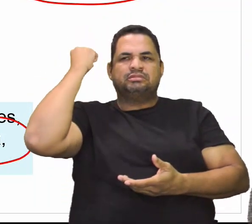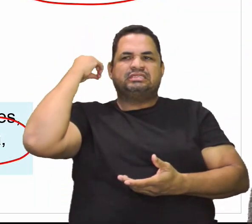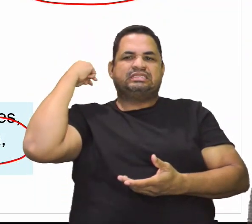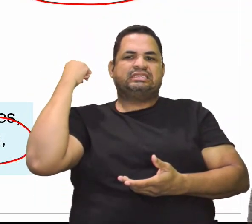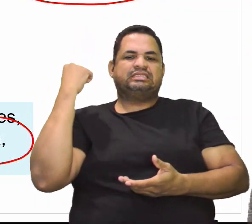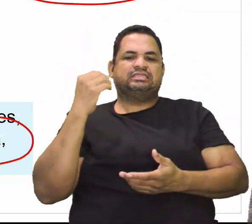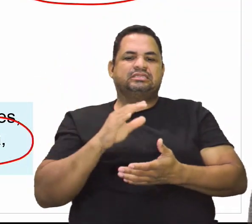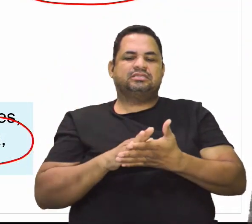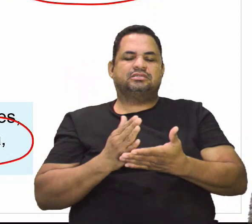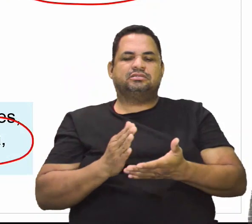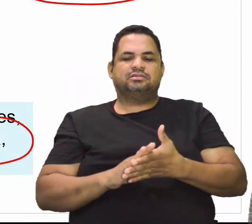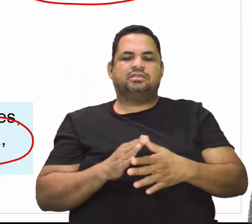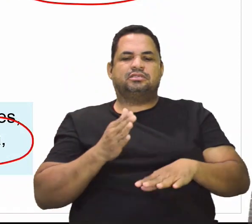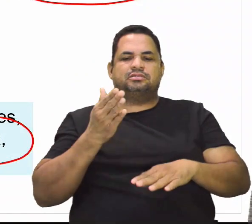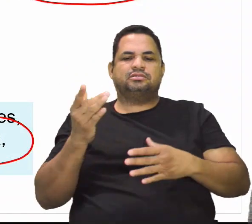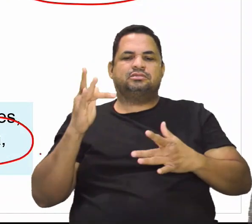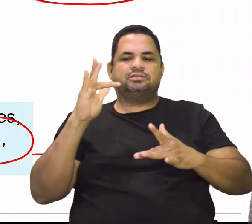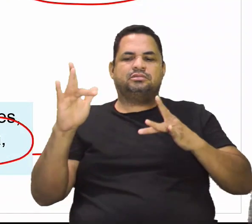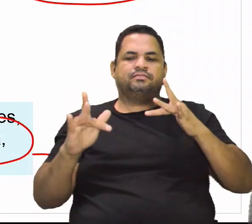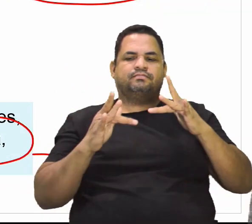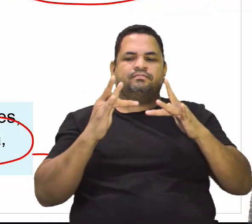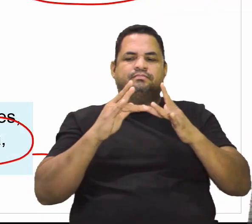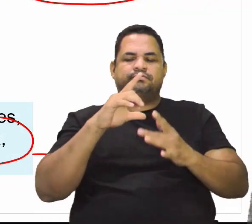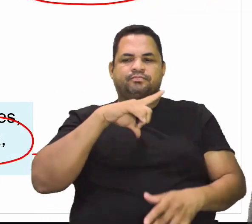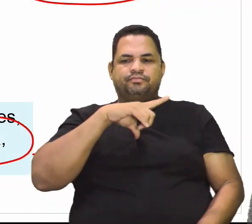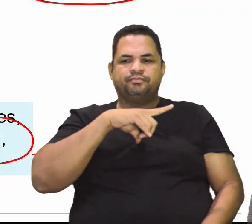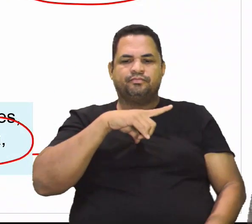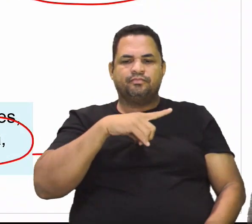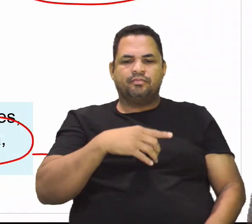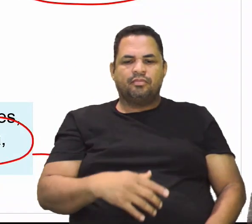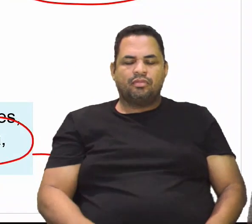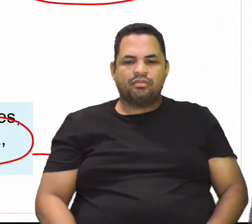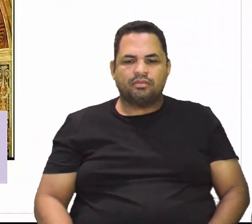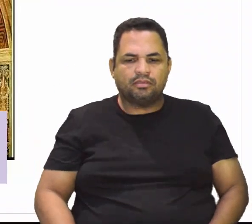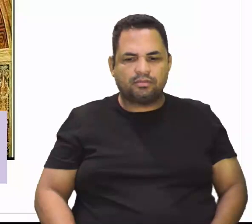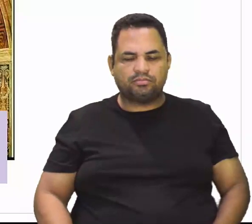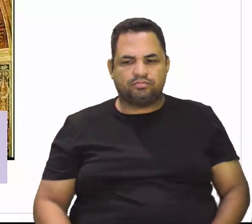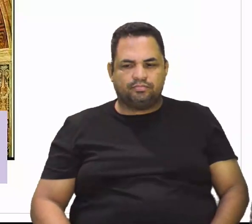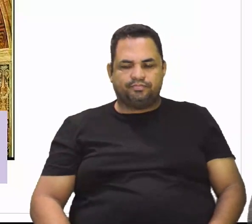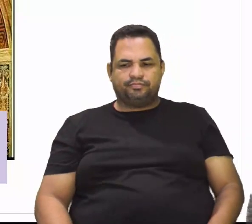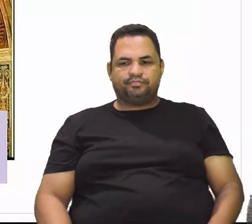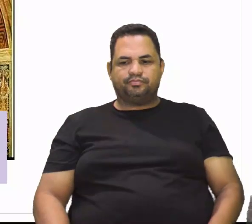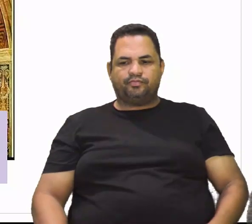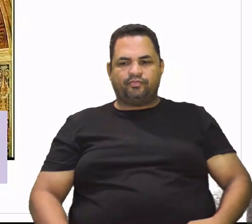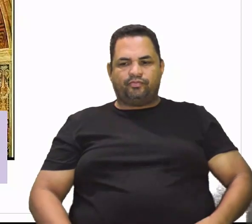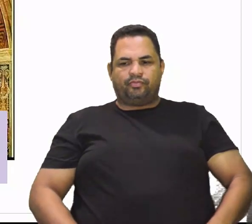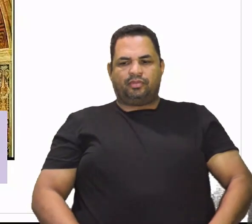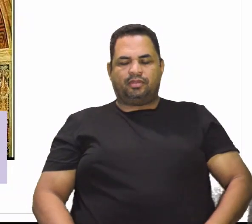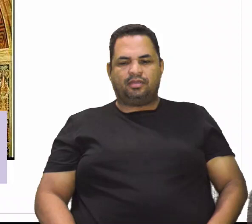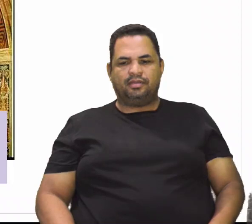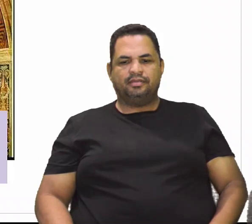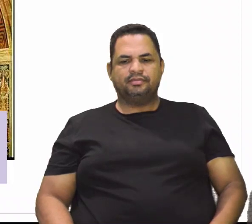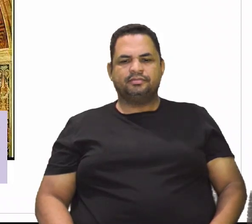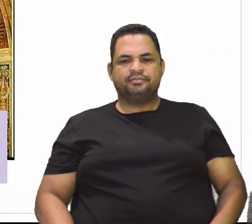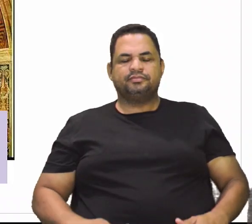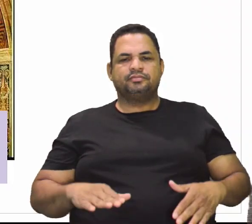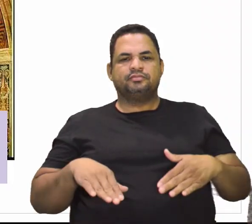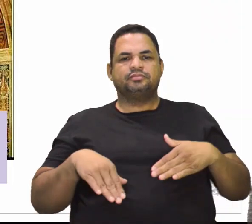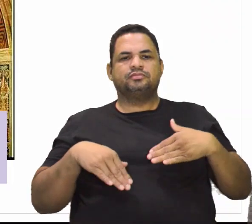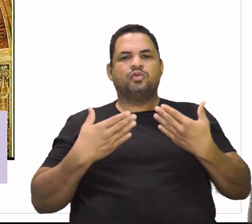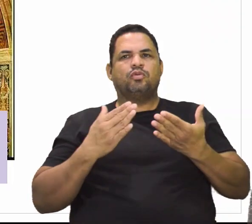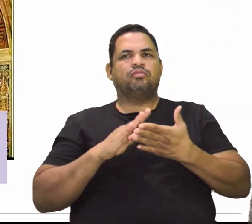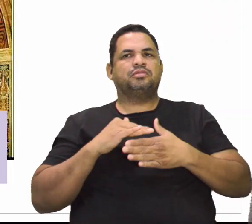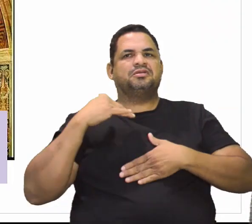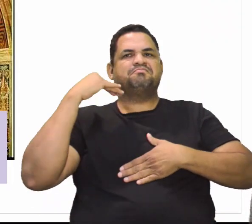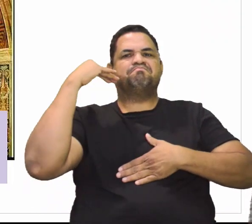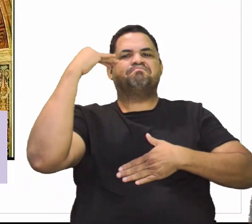Clássica. Então, nós temos aqui a Antiguidade Clássica. Qual foi o auge do Renascimento?